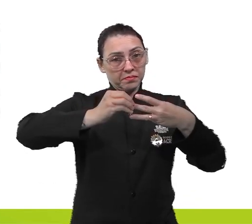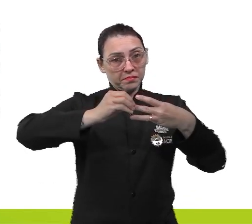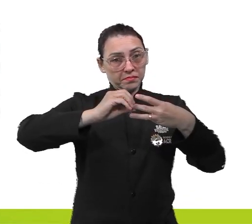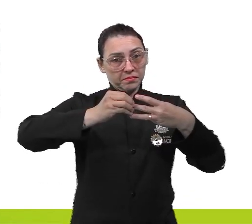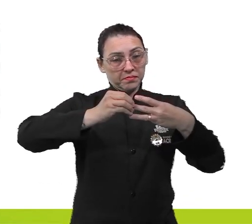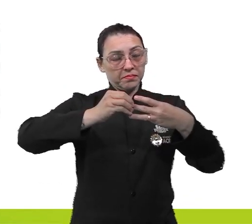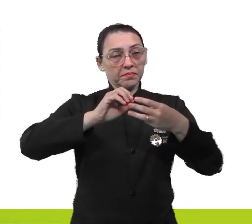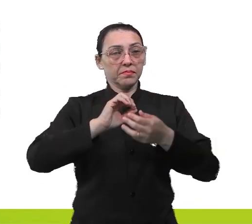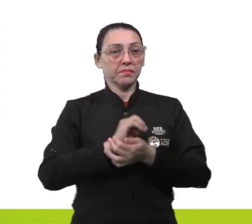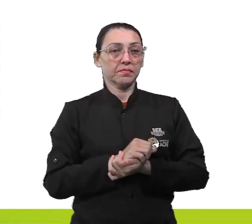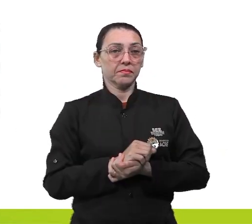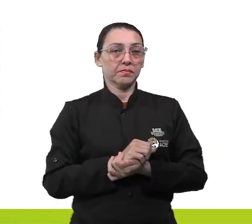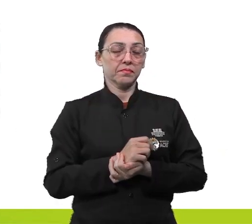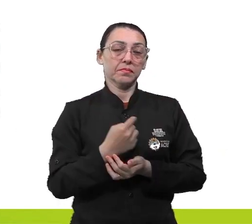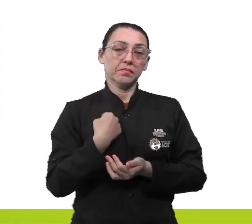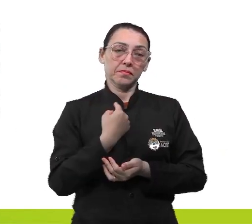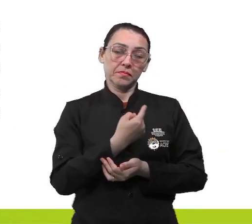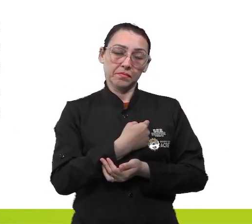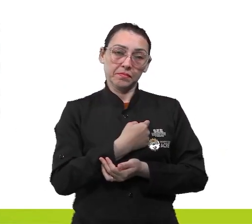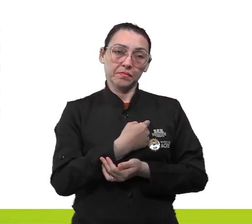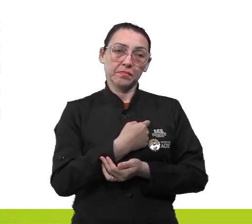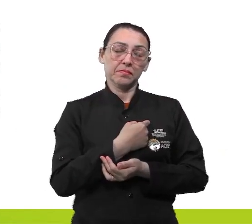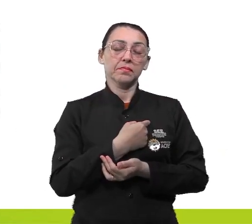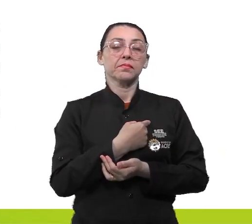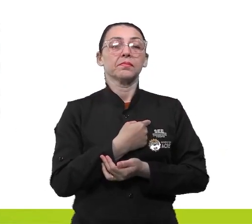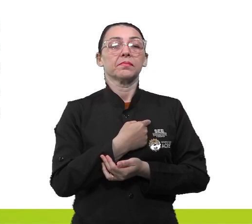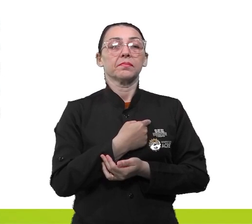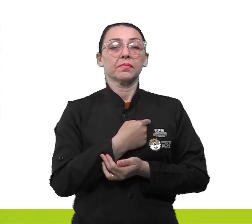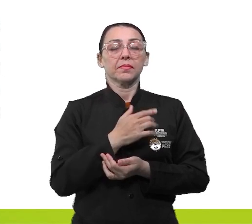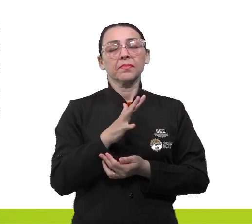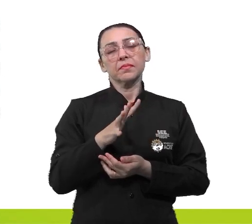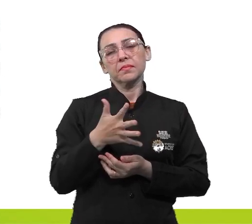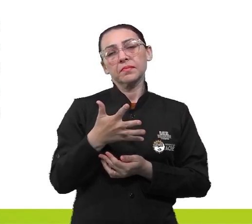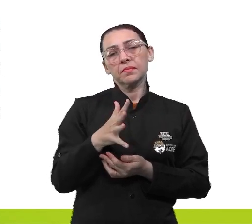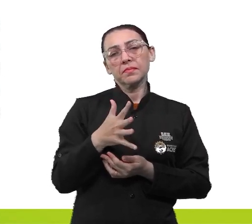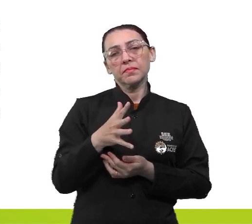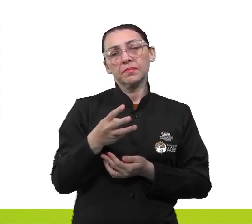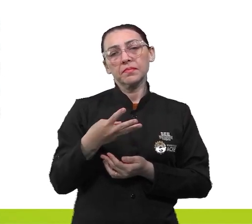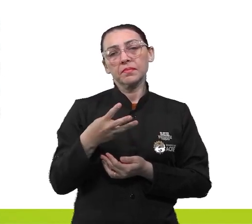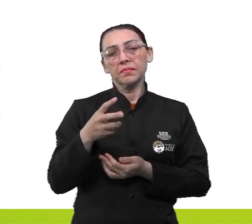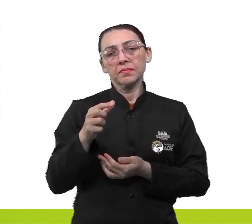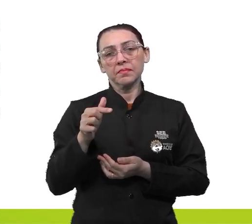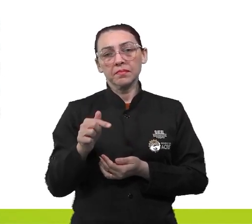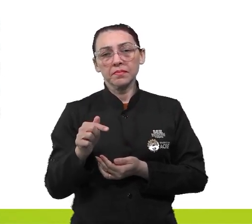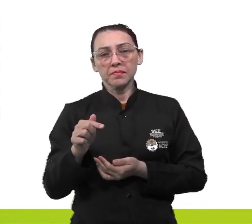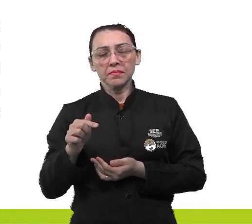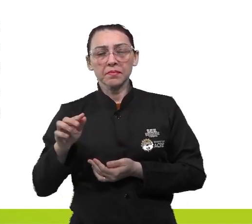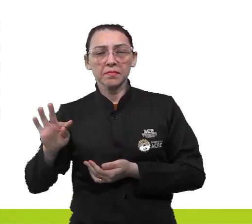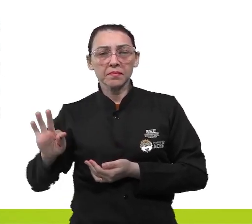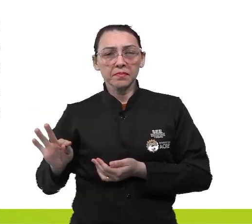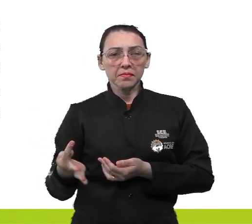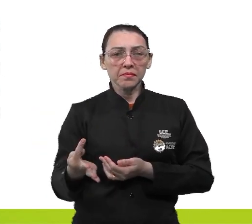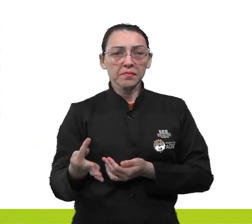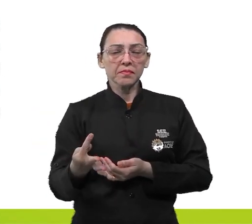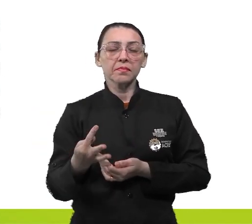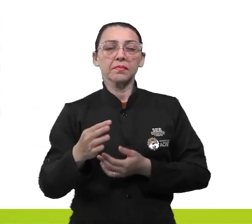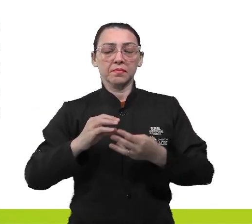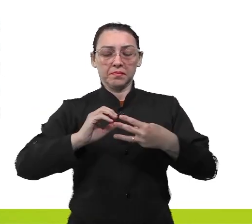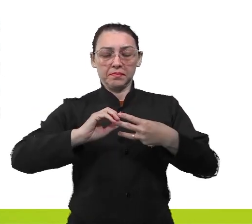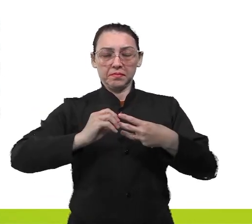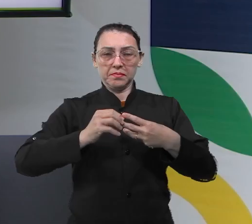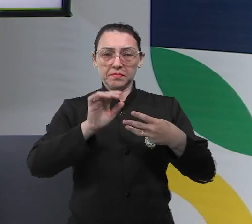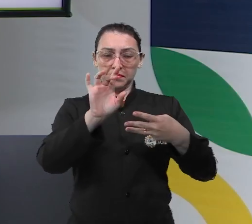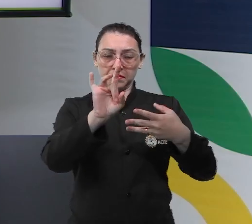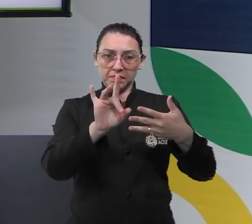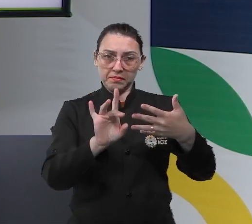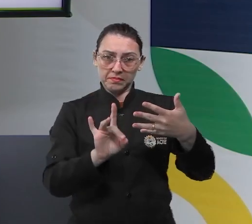tá? Inclusive, o nosso corpo é formado por aproximadamente 37 trilhões de células e que cada